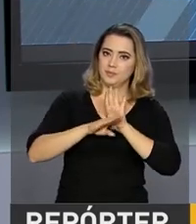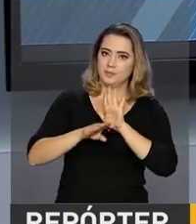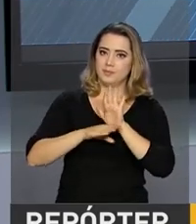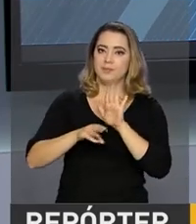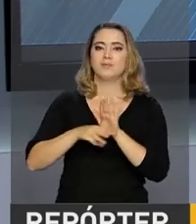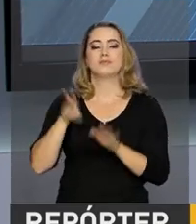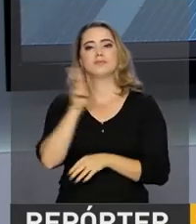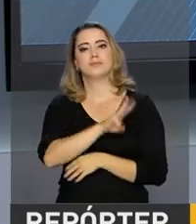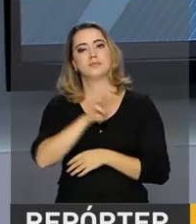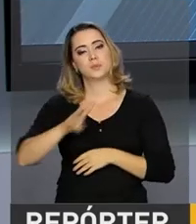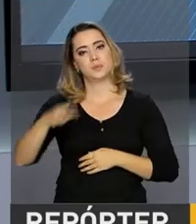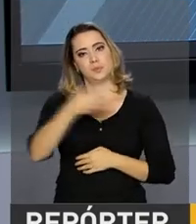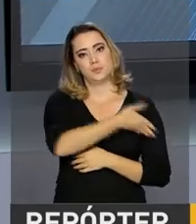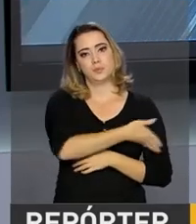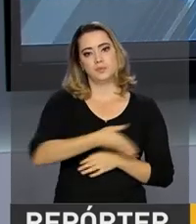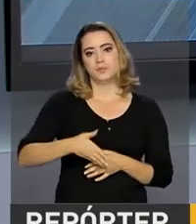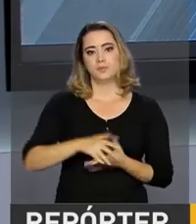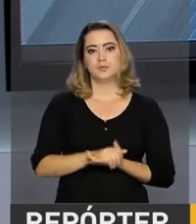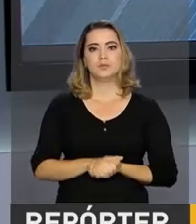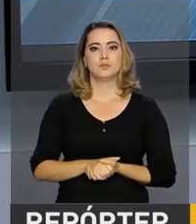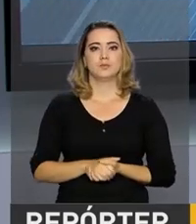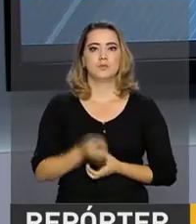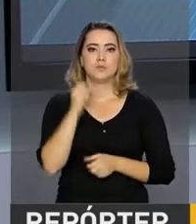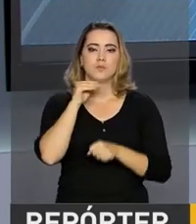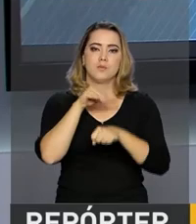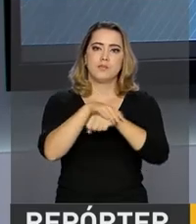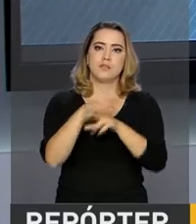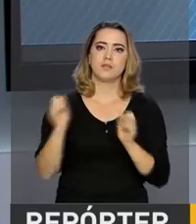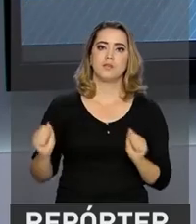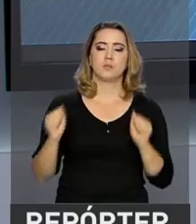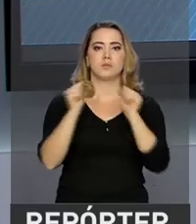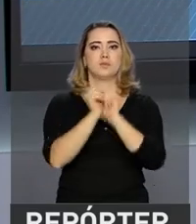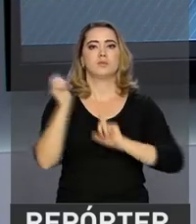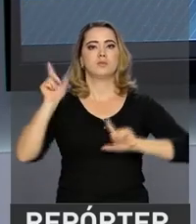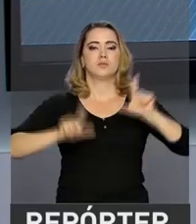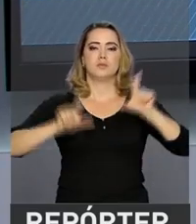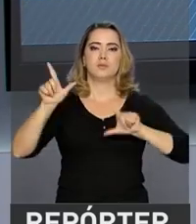nossa programação também está na página da NBR. Uma boa noite para você